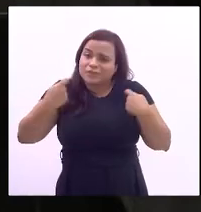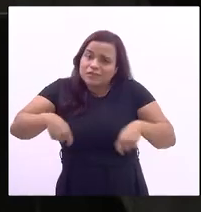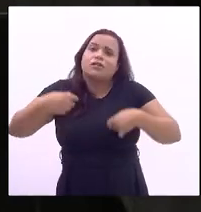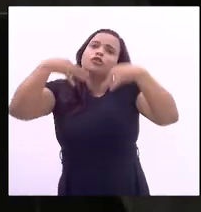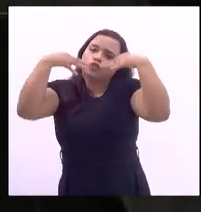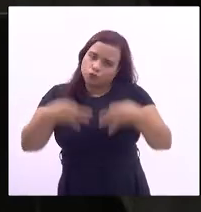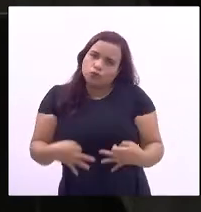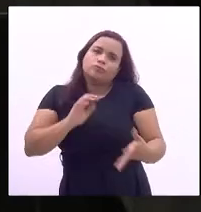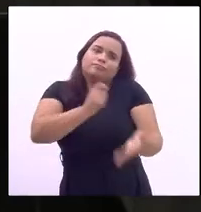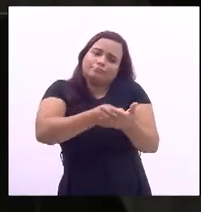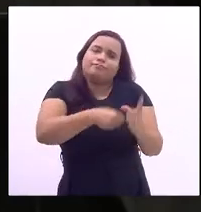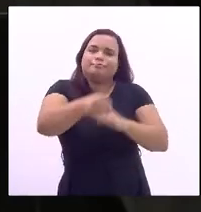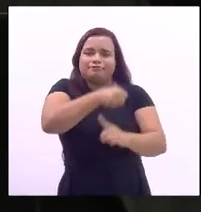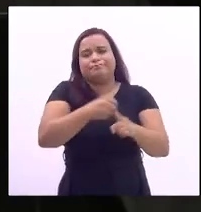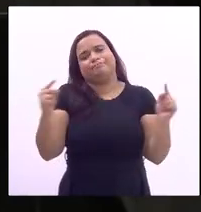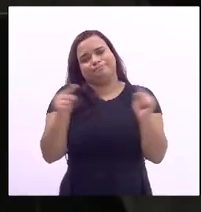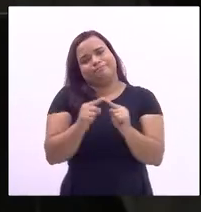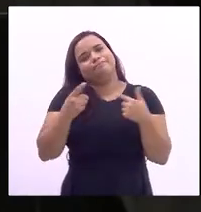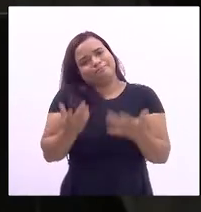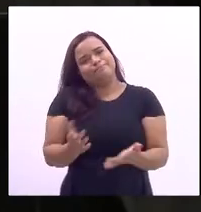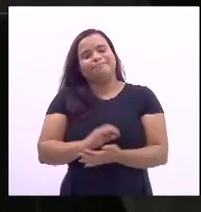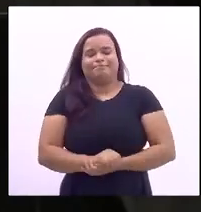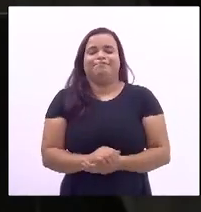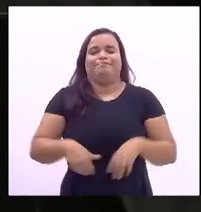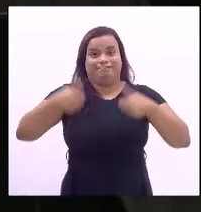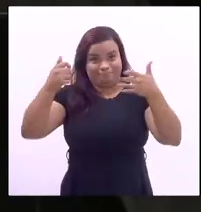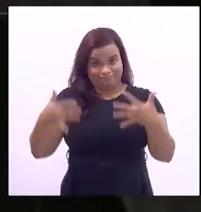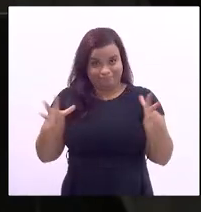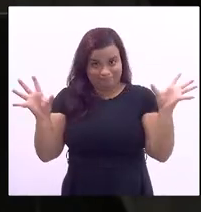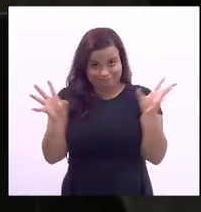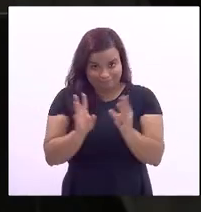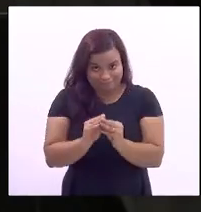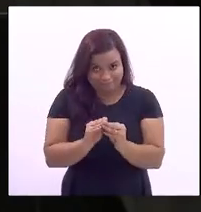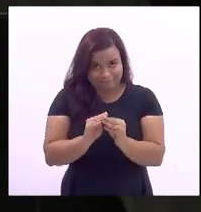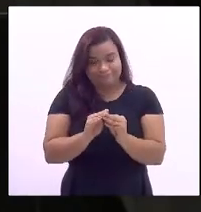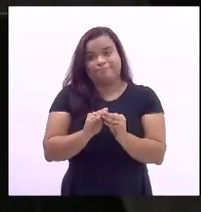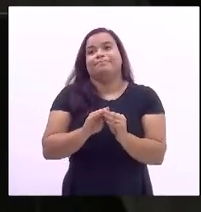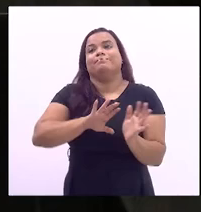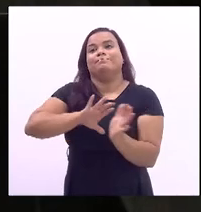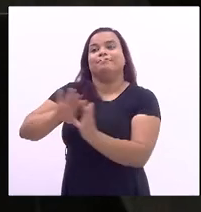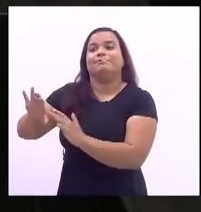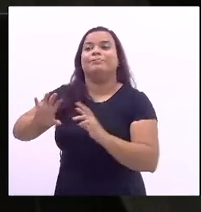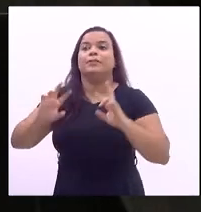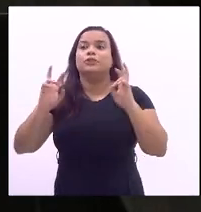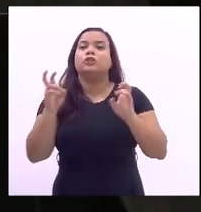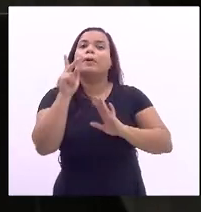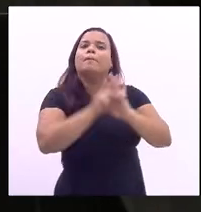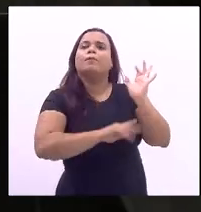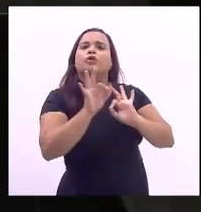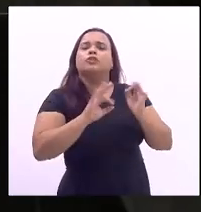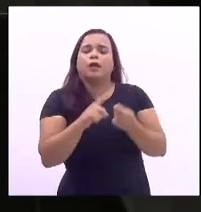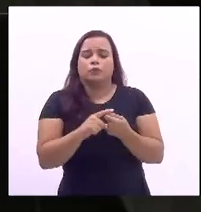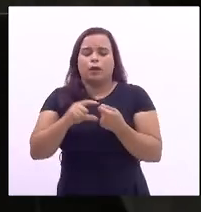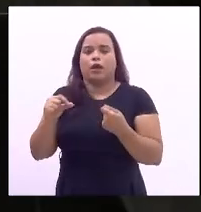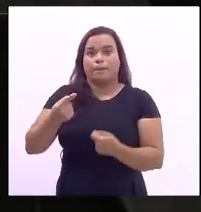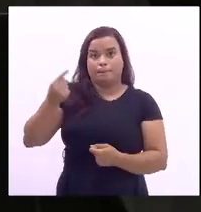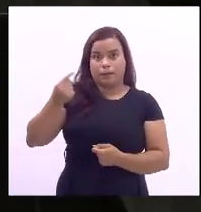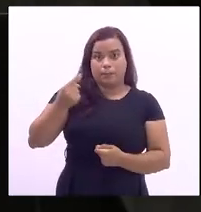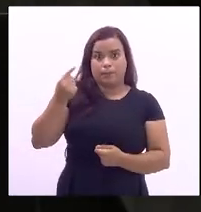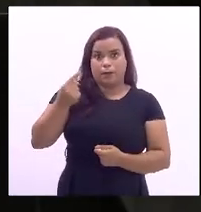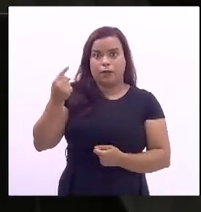justiça social senta para eliminar vamos ao projeto artigo primeiro